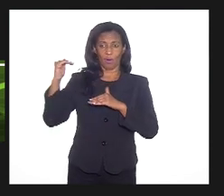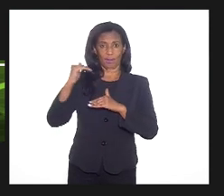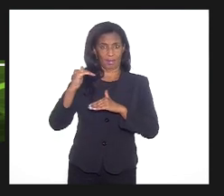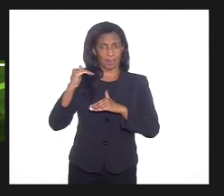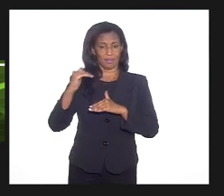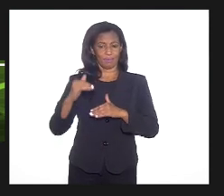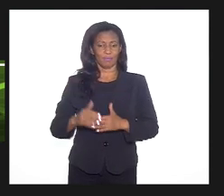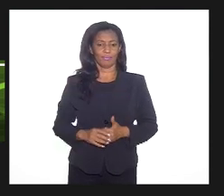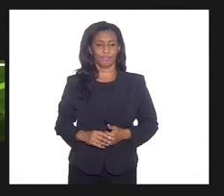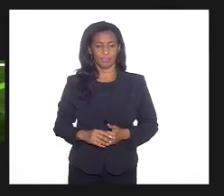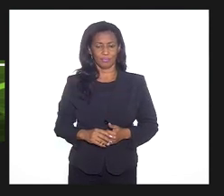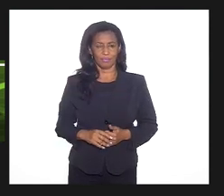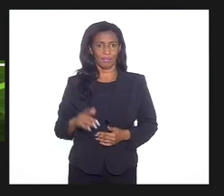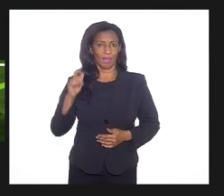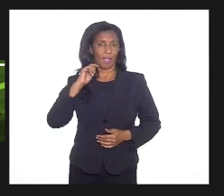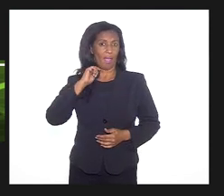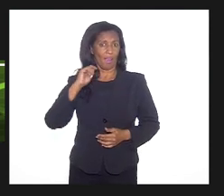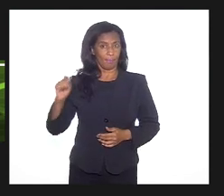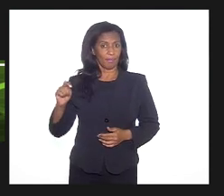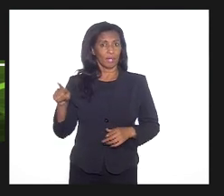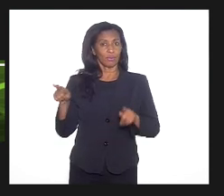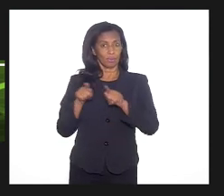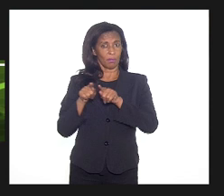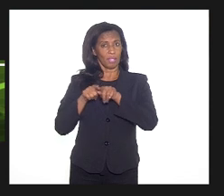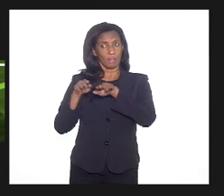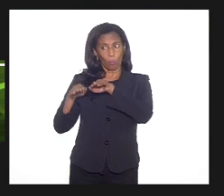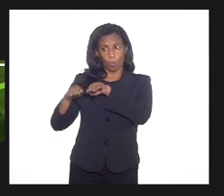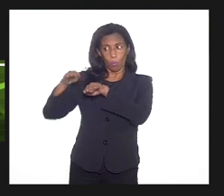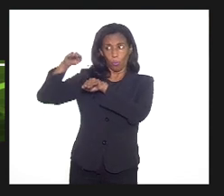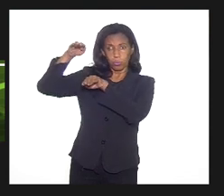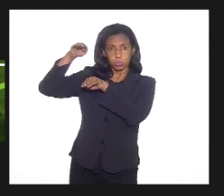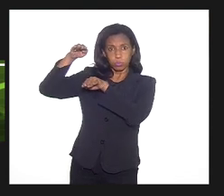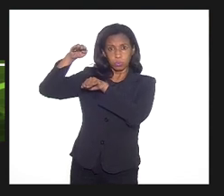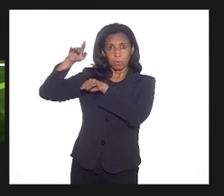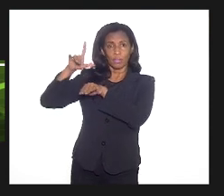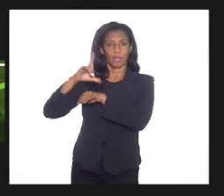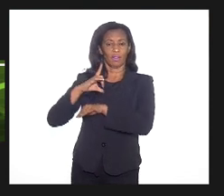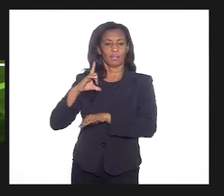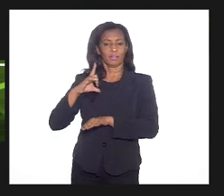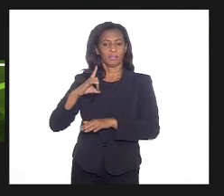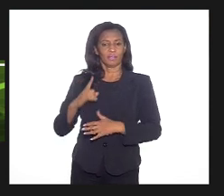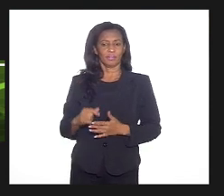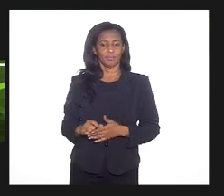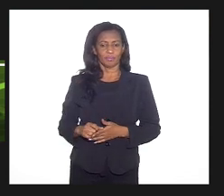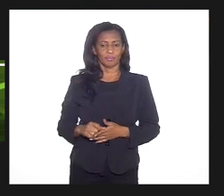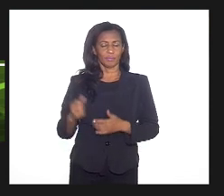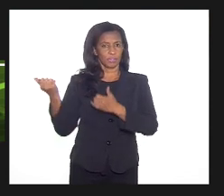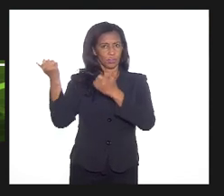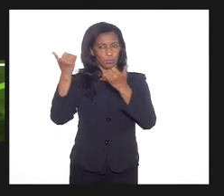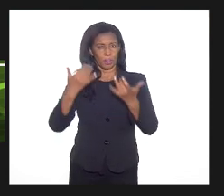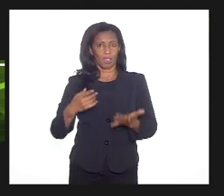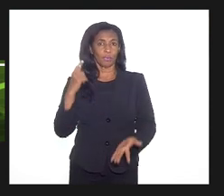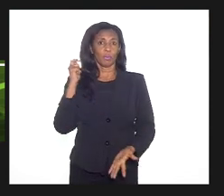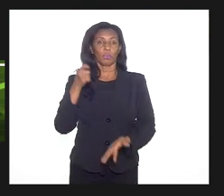elevado. Aqui em abril também a gente tem uma elevação, o valor explicado pelo